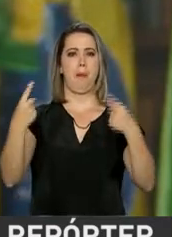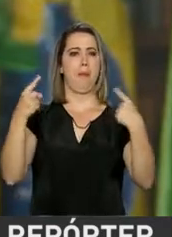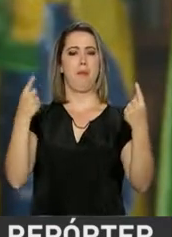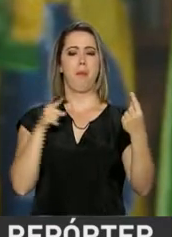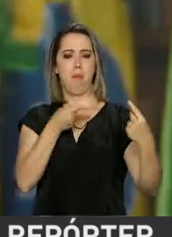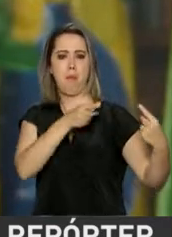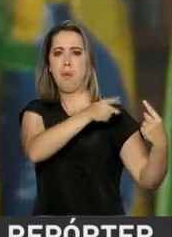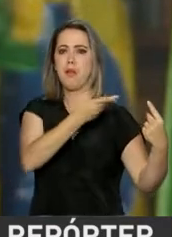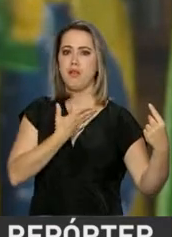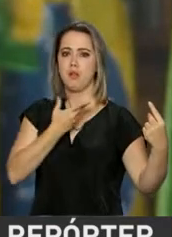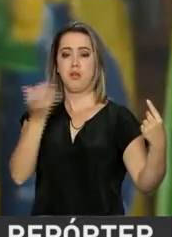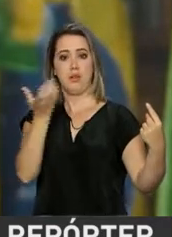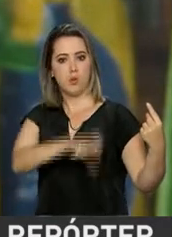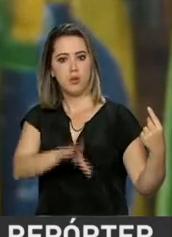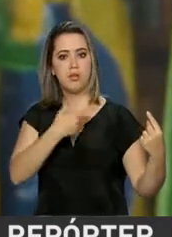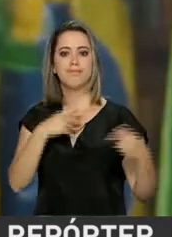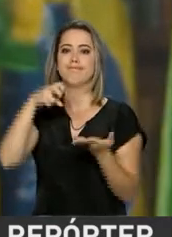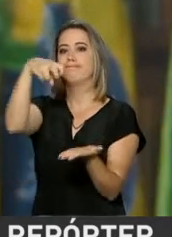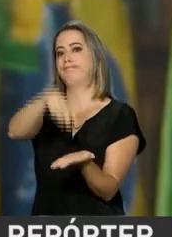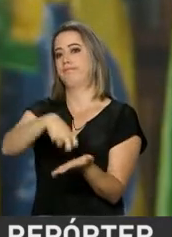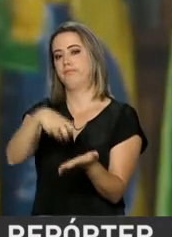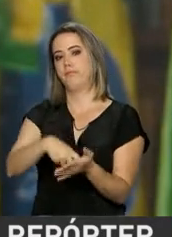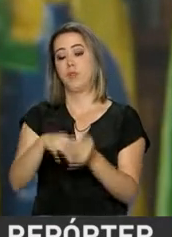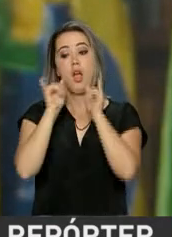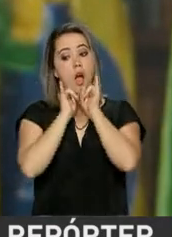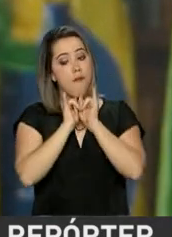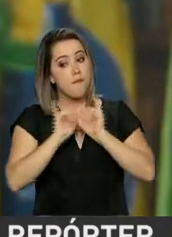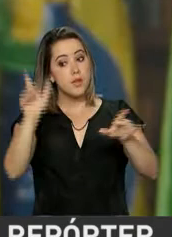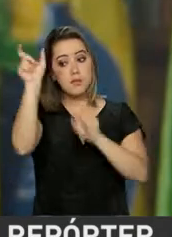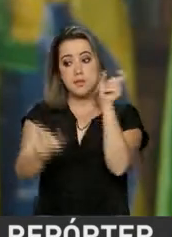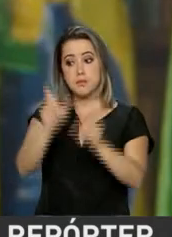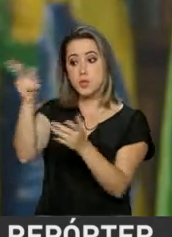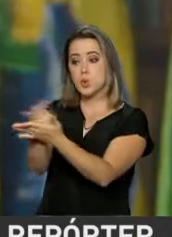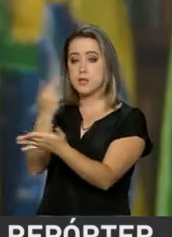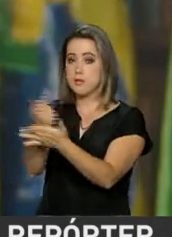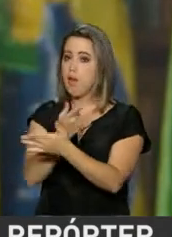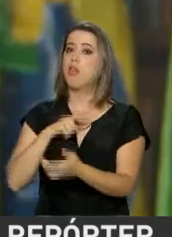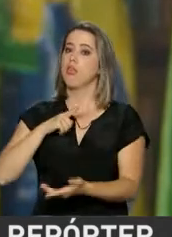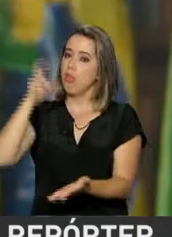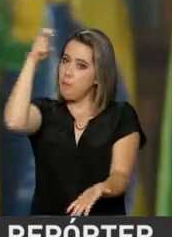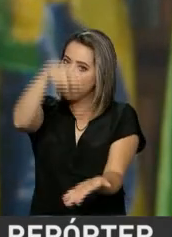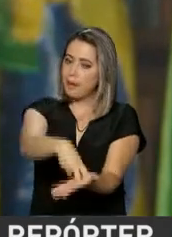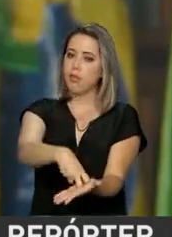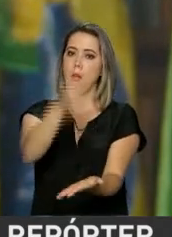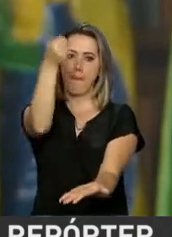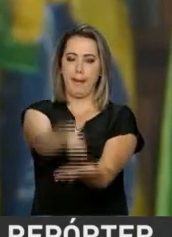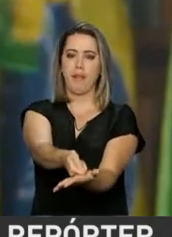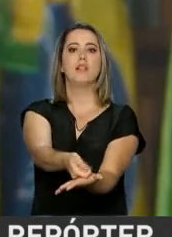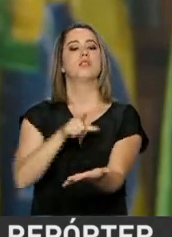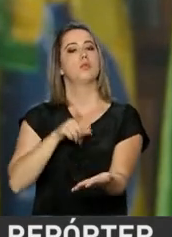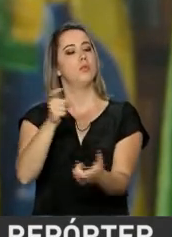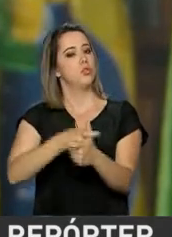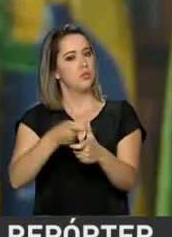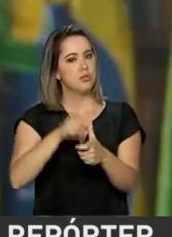tentando fugir da punição aviso aos criminosos que não sairão impunes pagar o que devem e serão